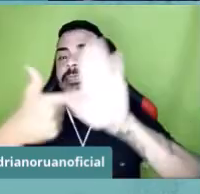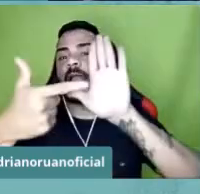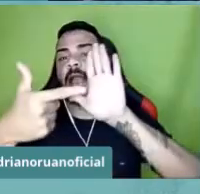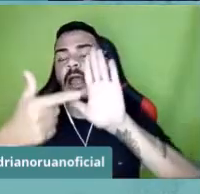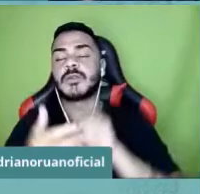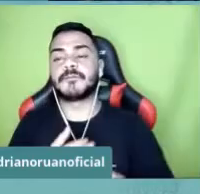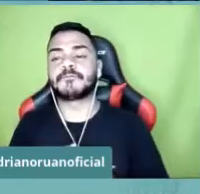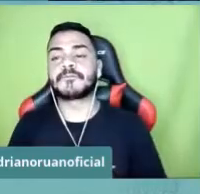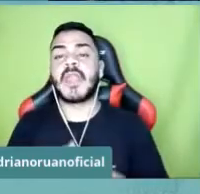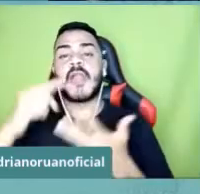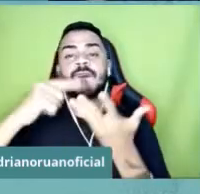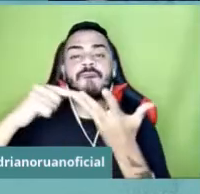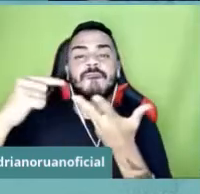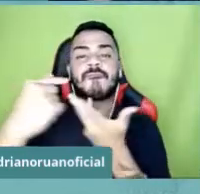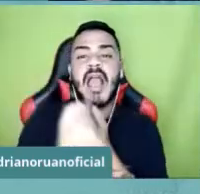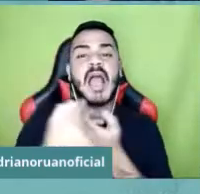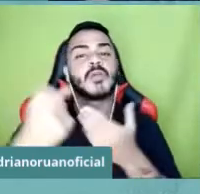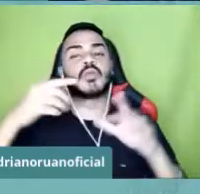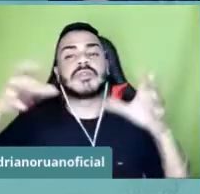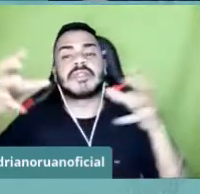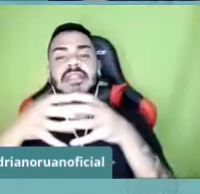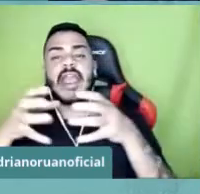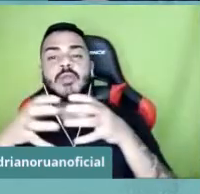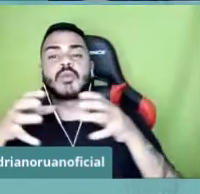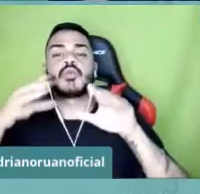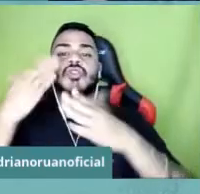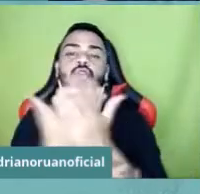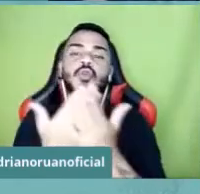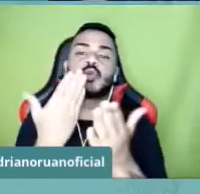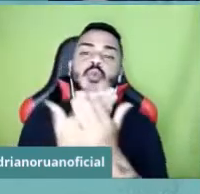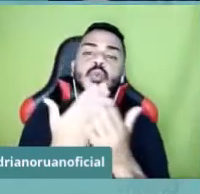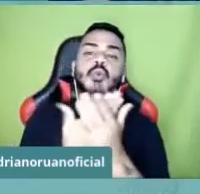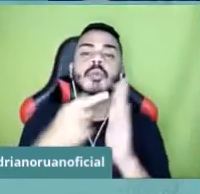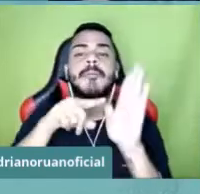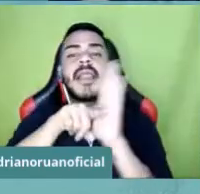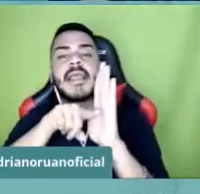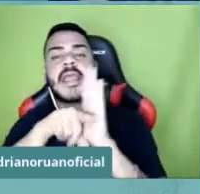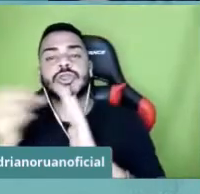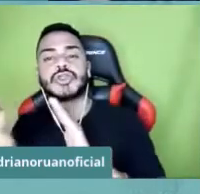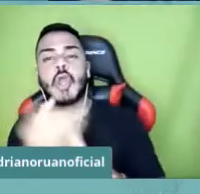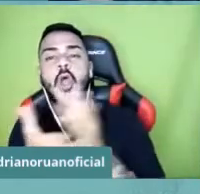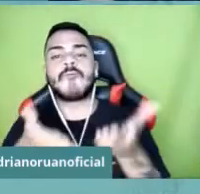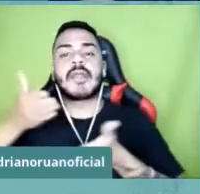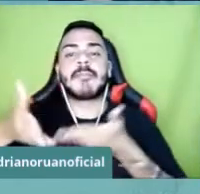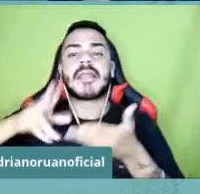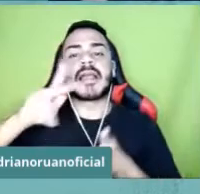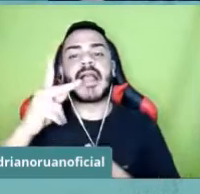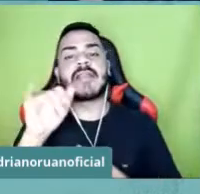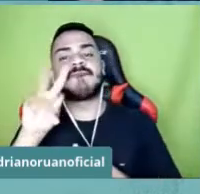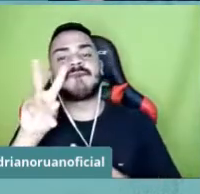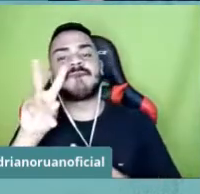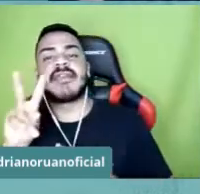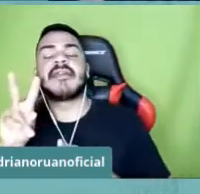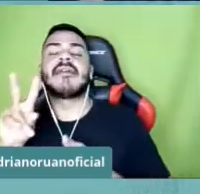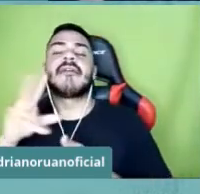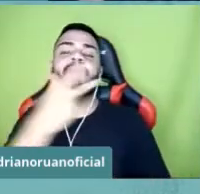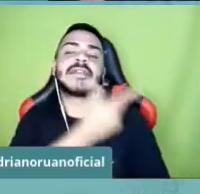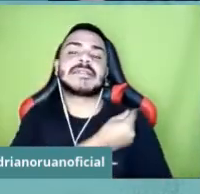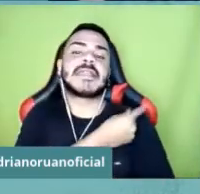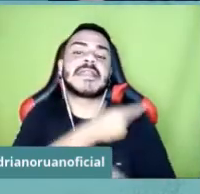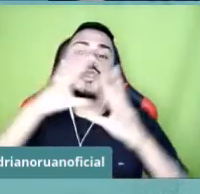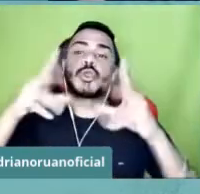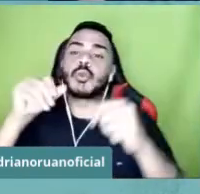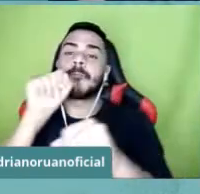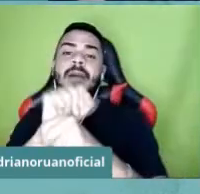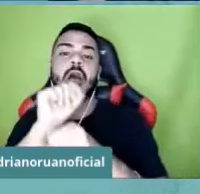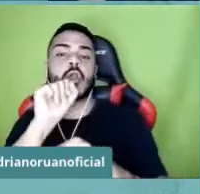Vários centros de estudo que estavam investigando novos tratamentos para HIV, vacina para HIV, tudo parou e